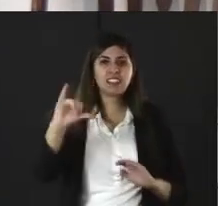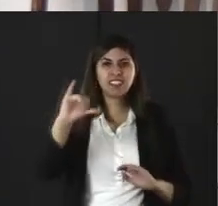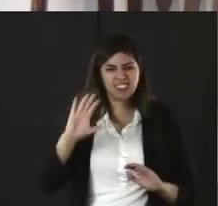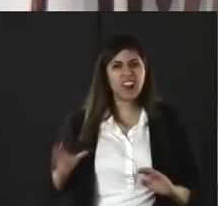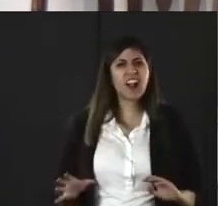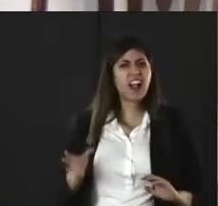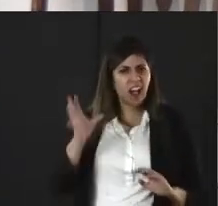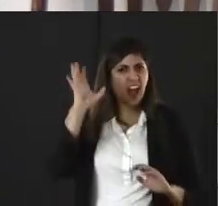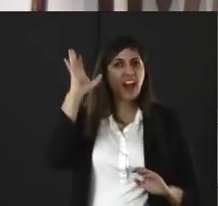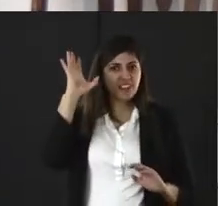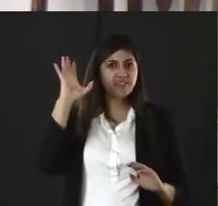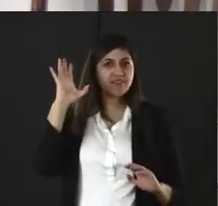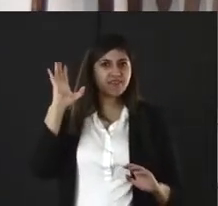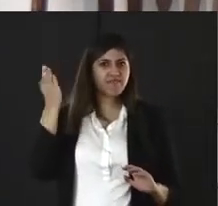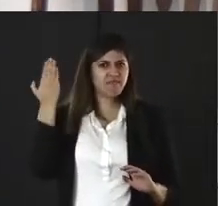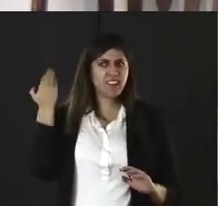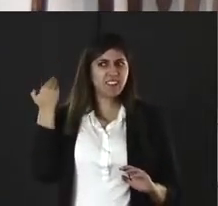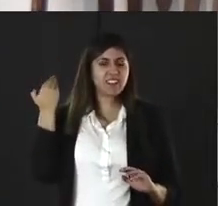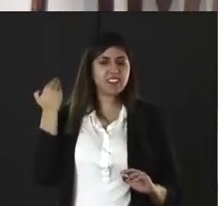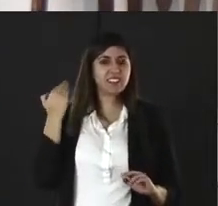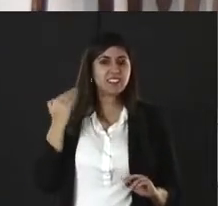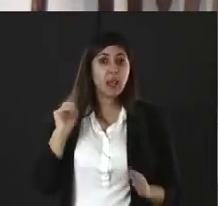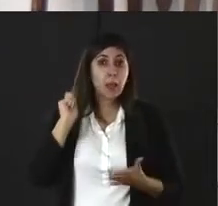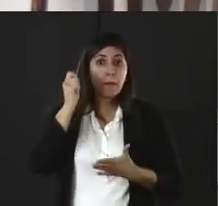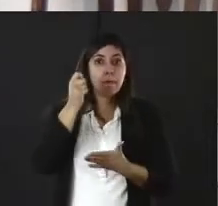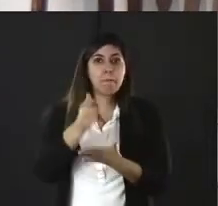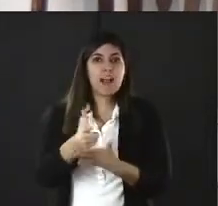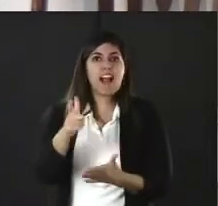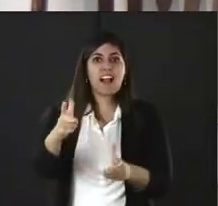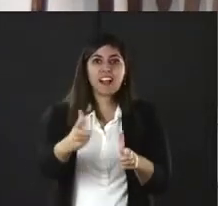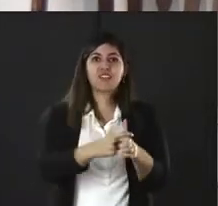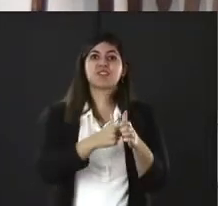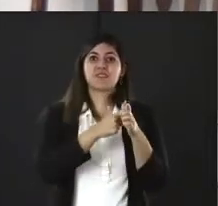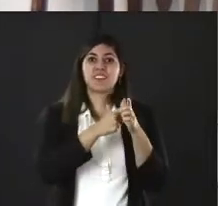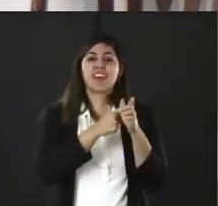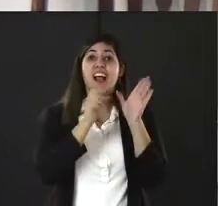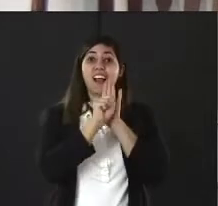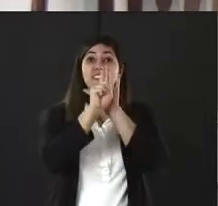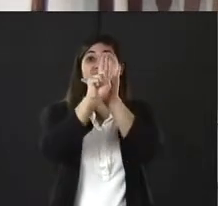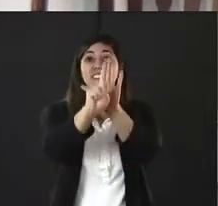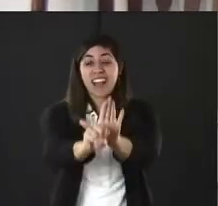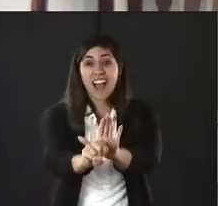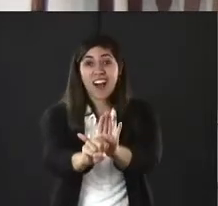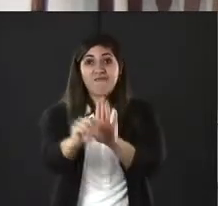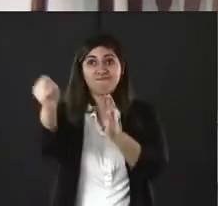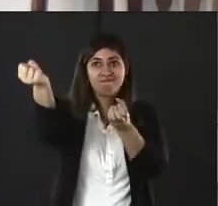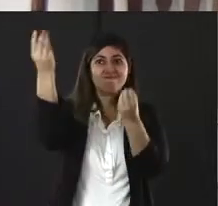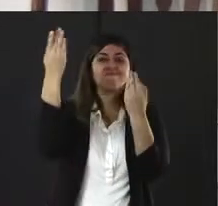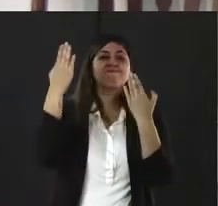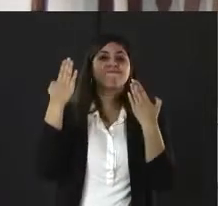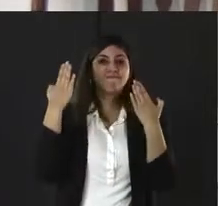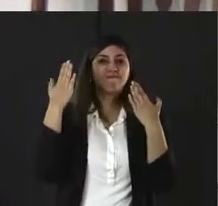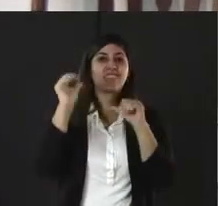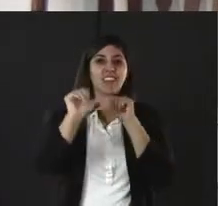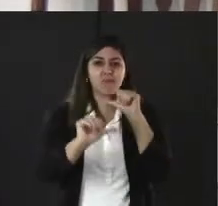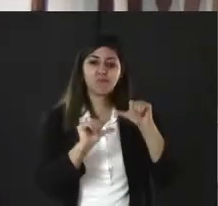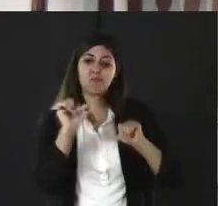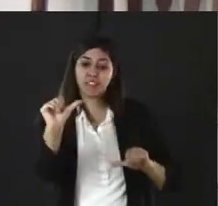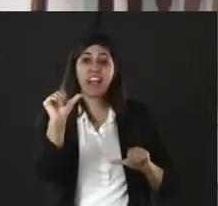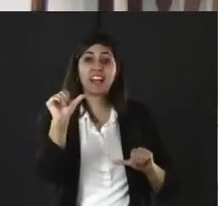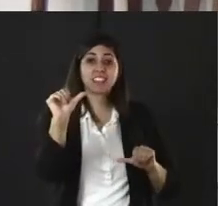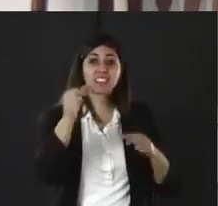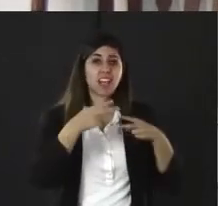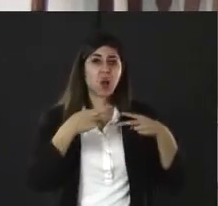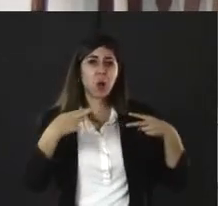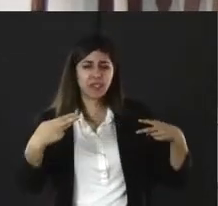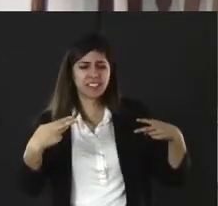para que ela pudesse pagar as suas dívidas esse é um sinal é um sinal de provisão é um sinal de transformação de alguma